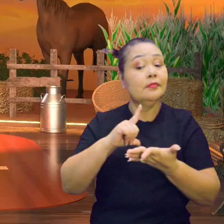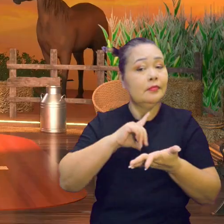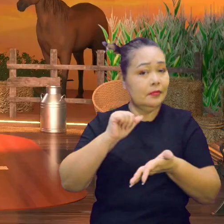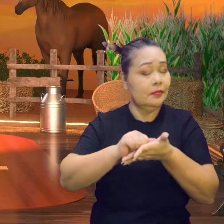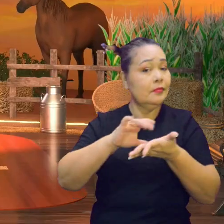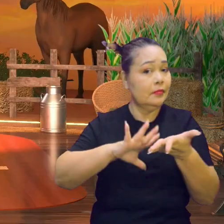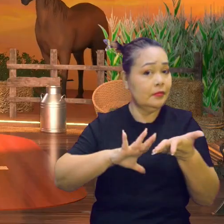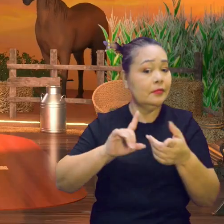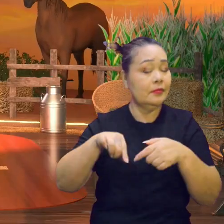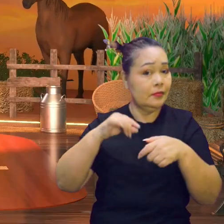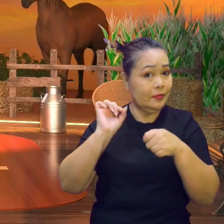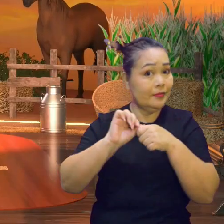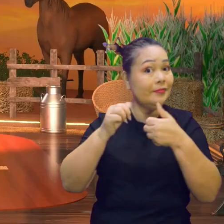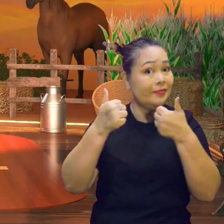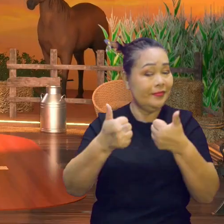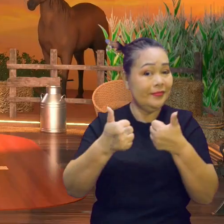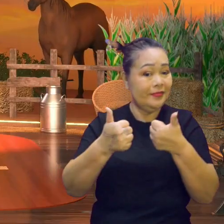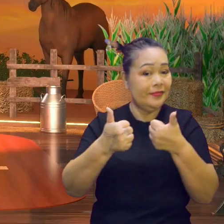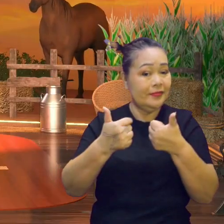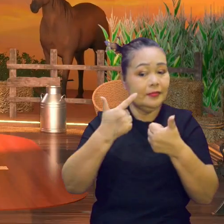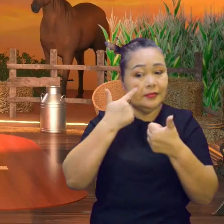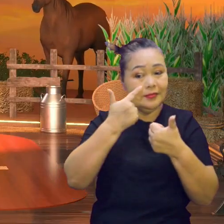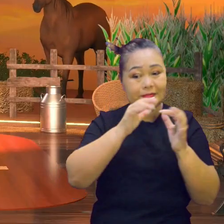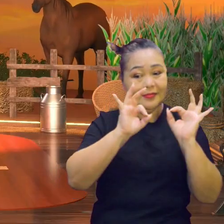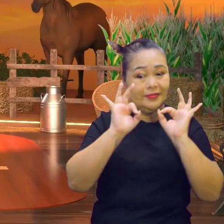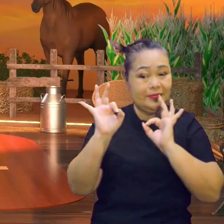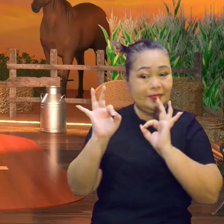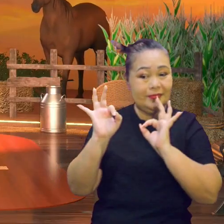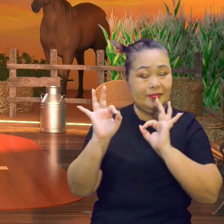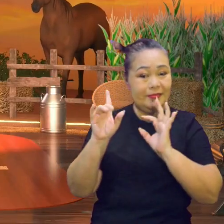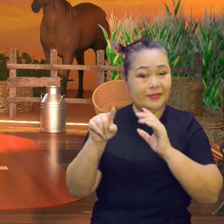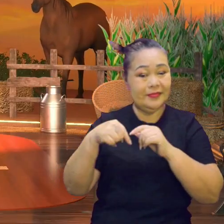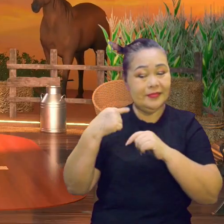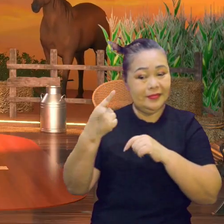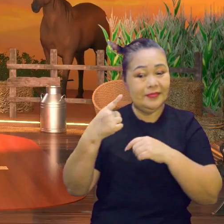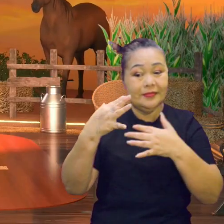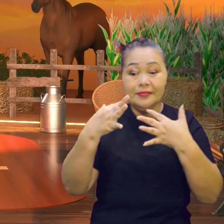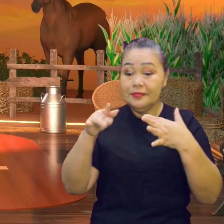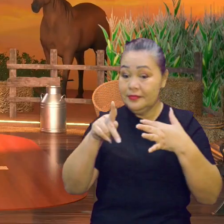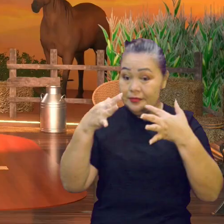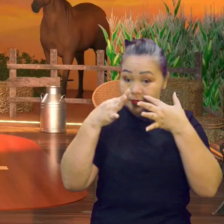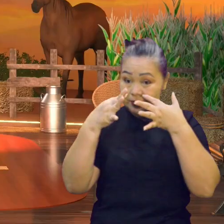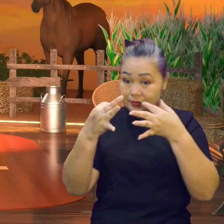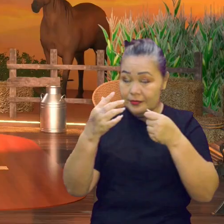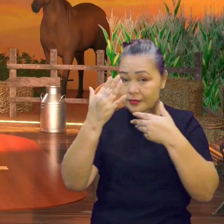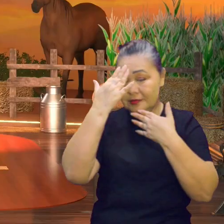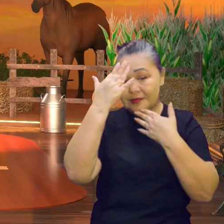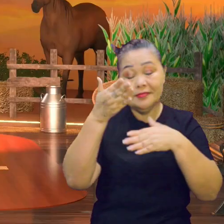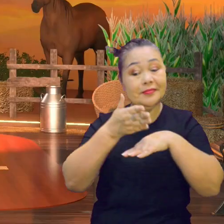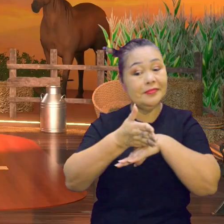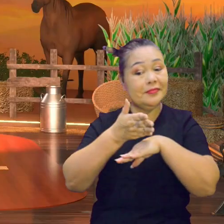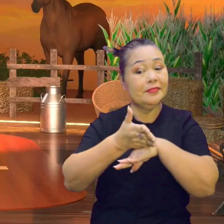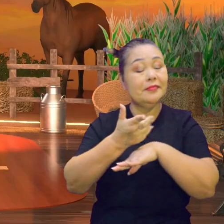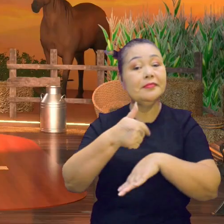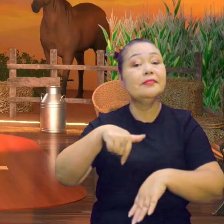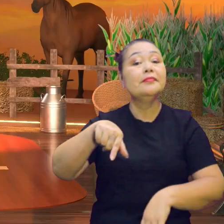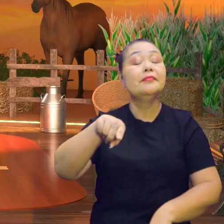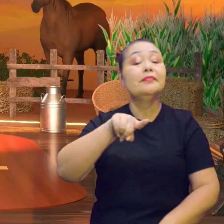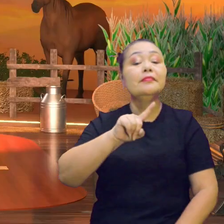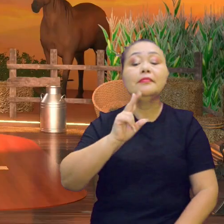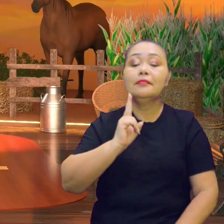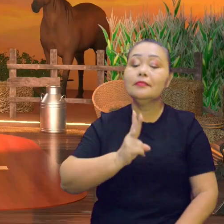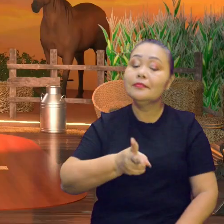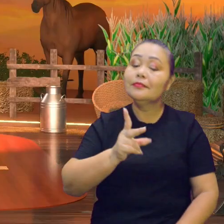tá bom? Fica de olho aí. Professores presenciais, muito obrigado pela participação de vocês, sempre realizando